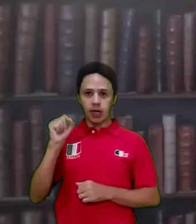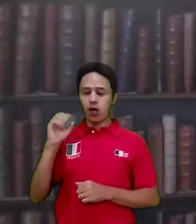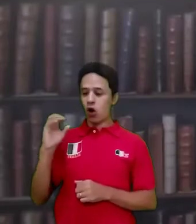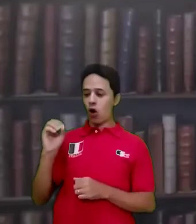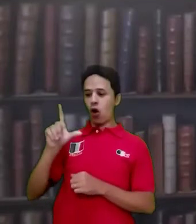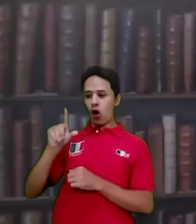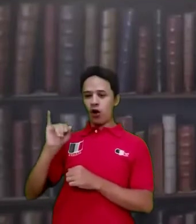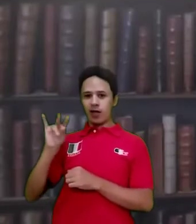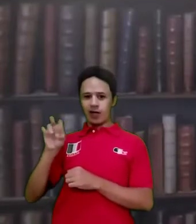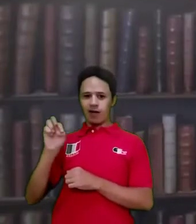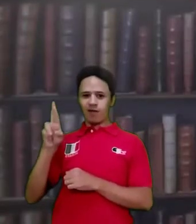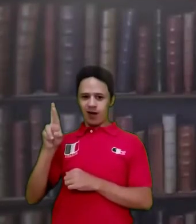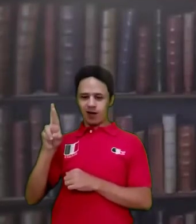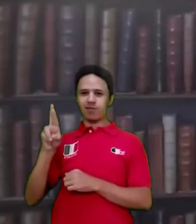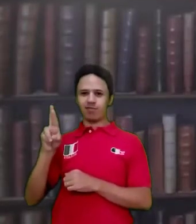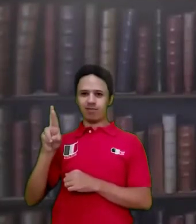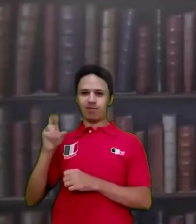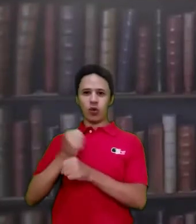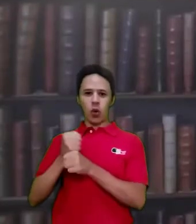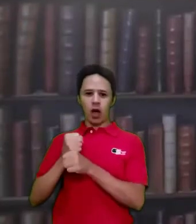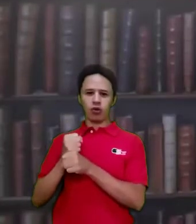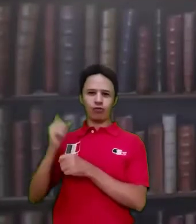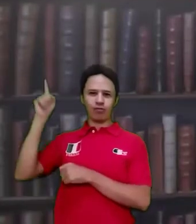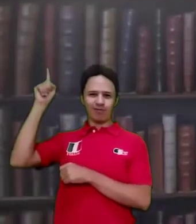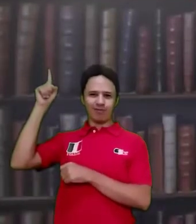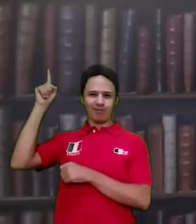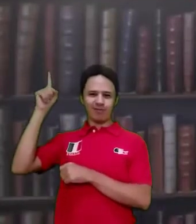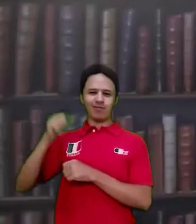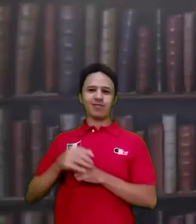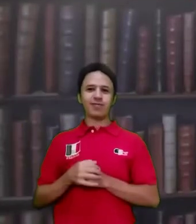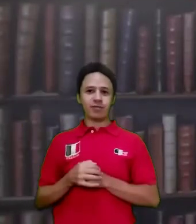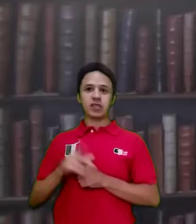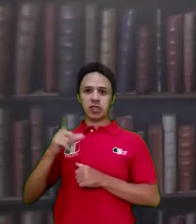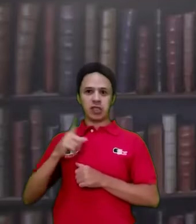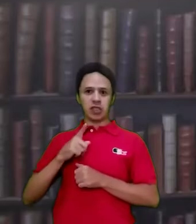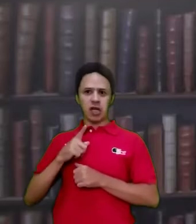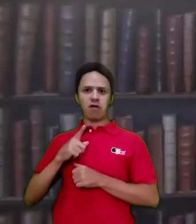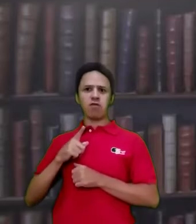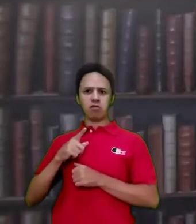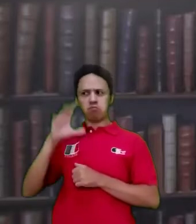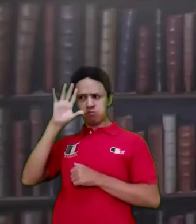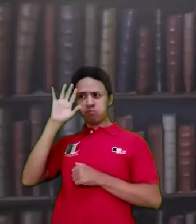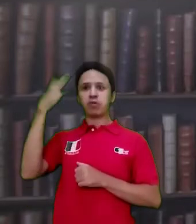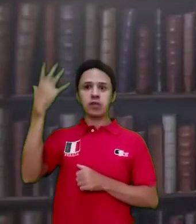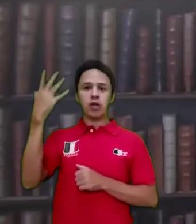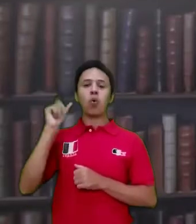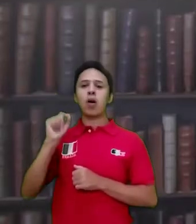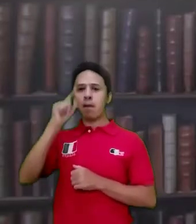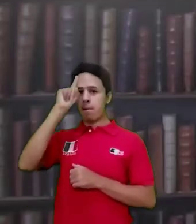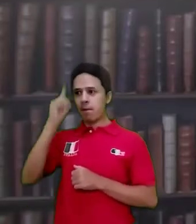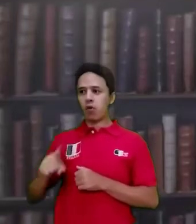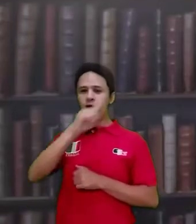Oliver Cromwell, em 1653, mediante um ato autoritário, fechou o parlamento